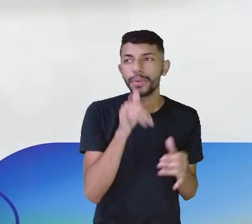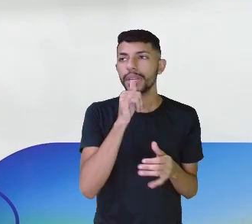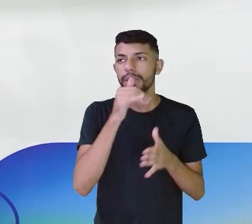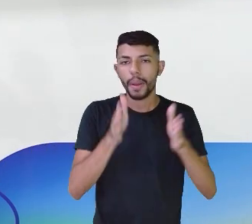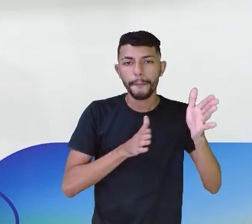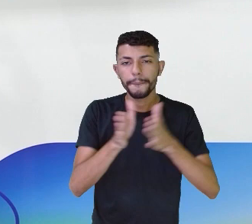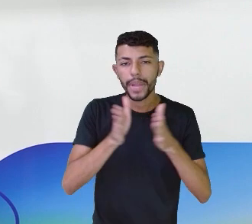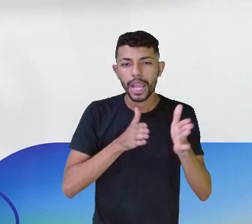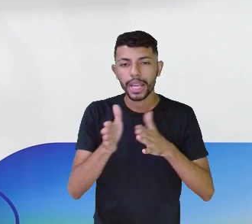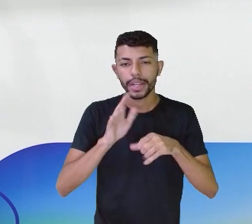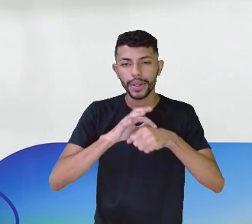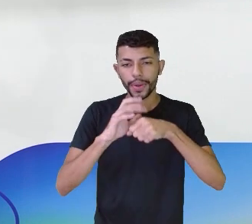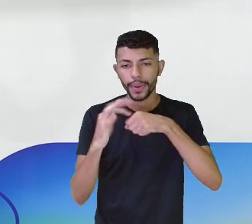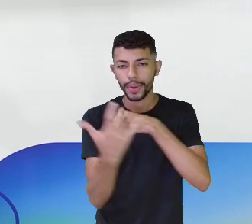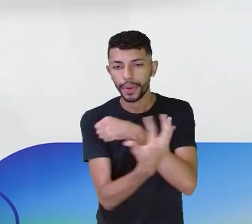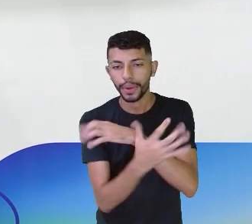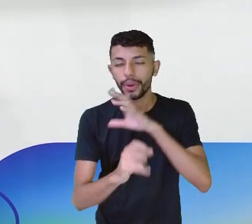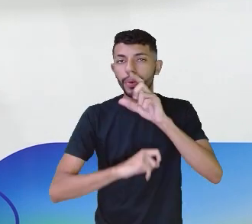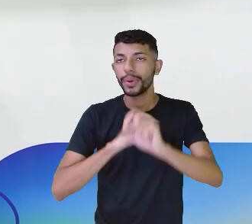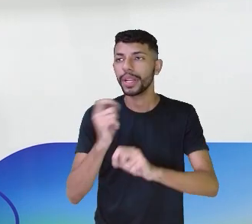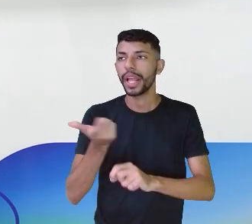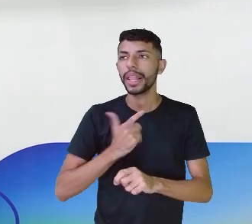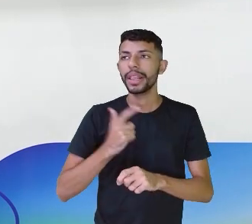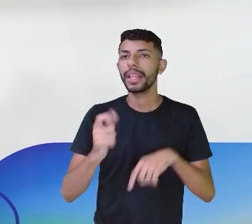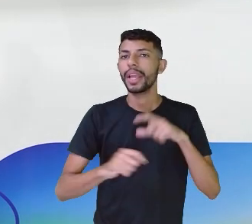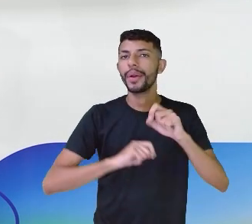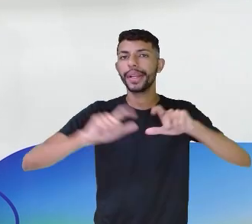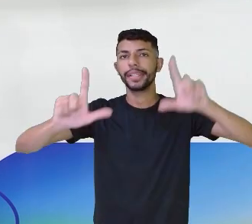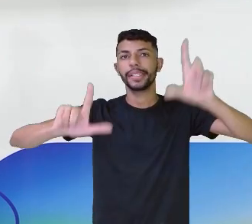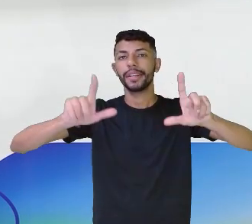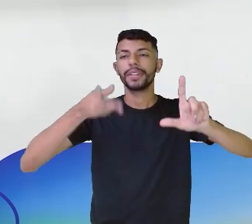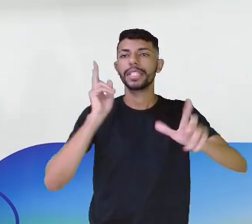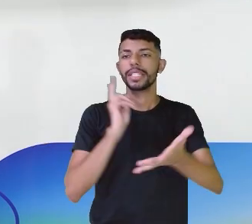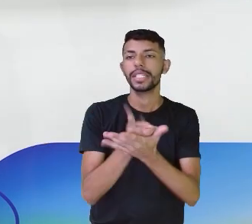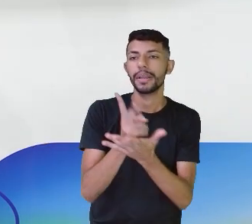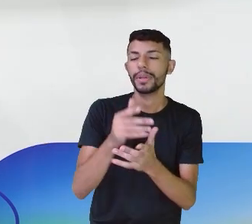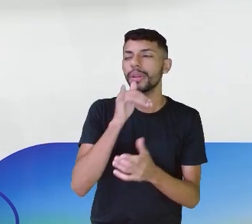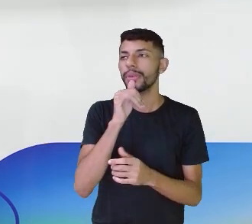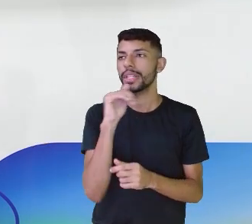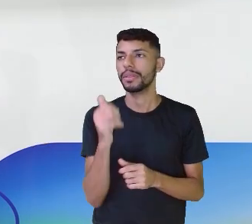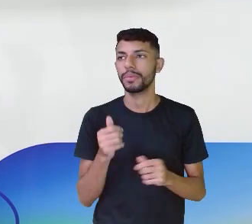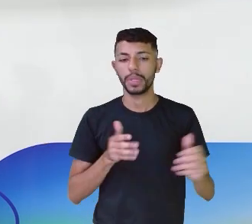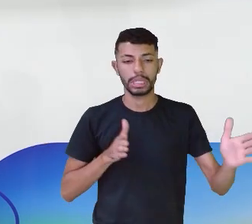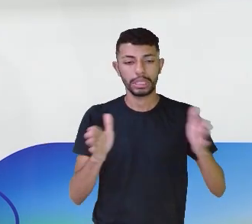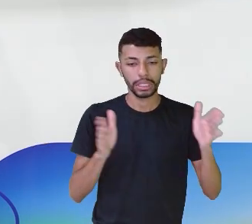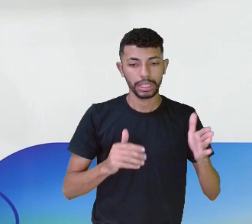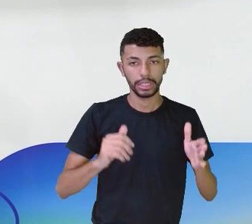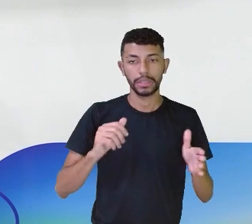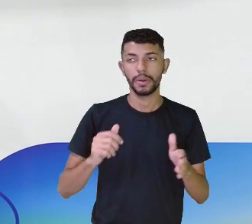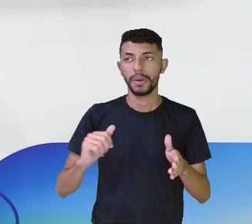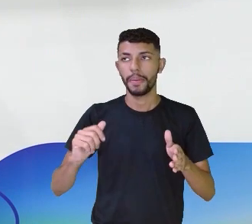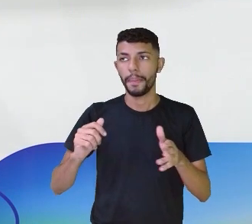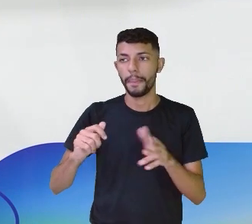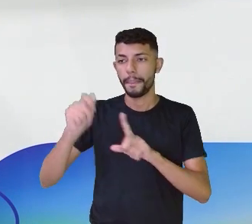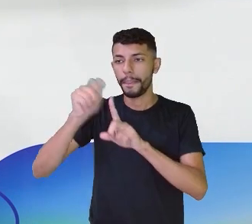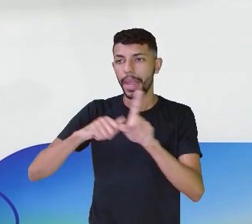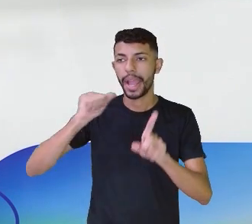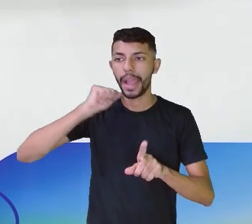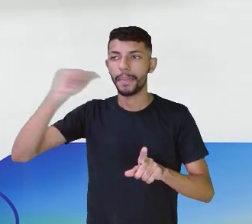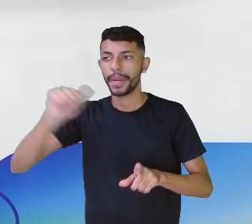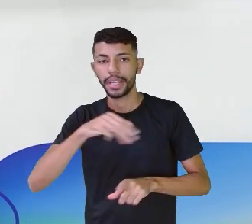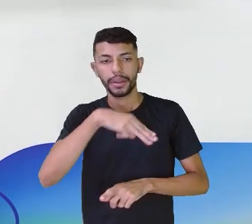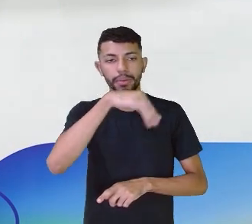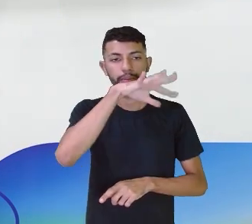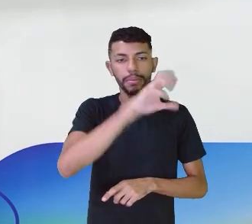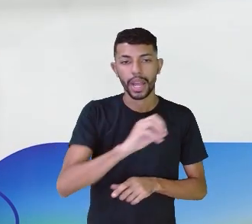pandemia, nos jornais passava-se muito isso. De abril para maio subiram os números de casos,